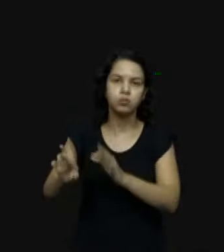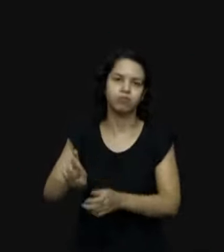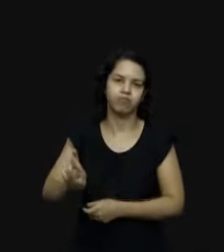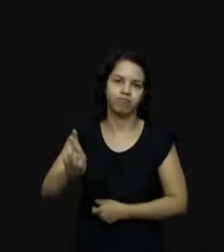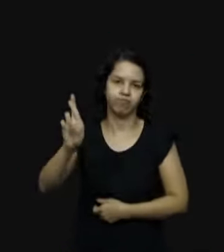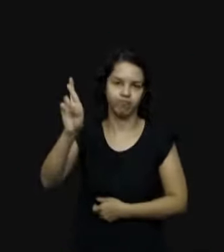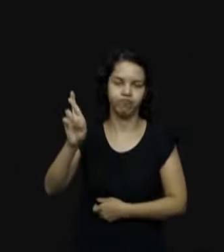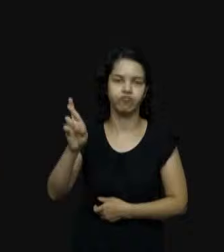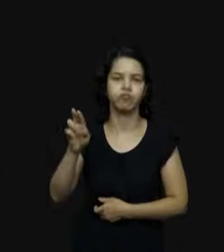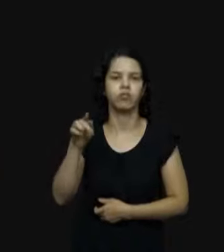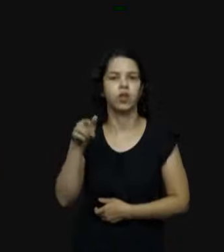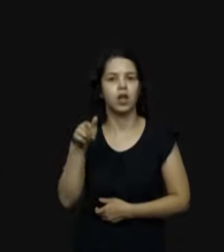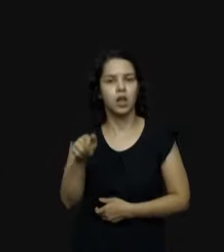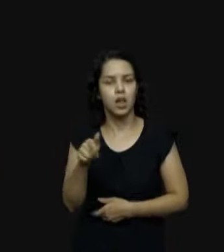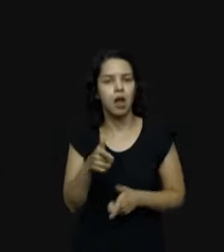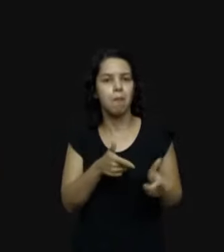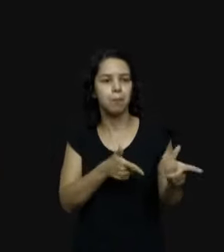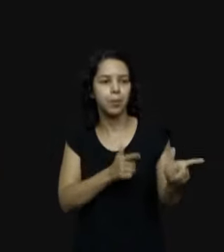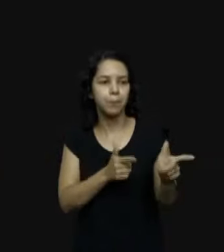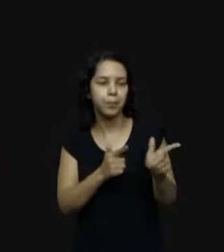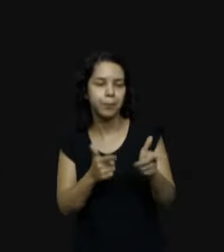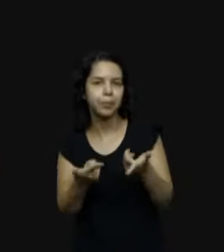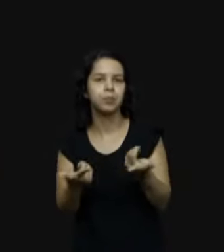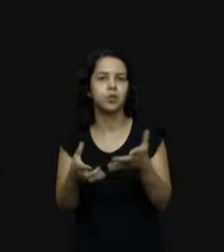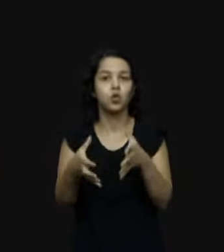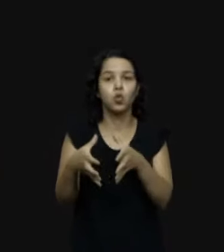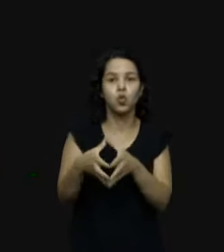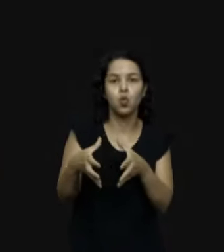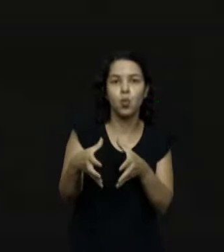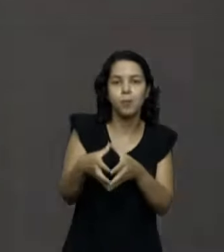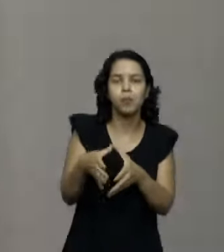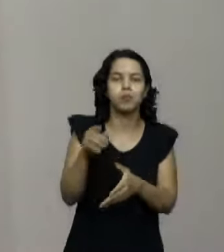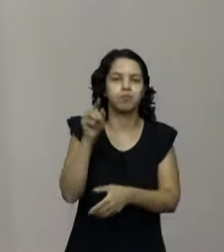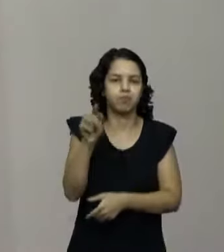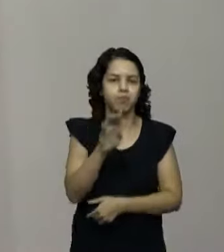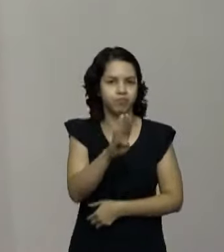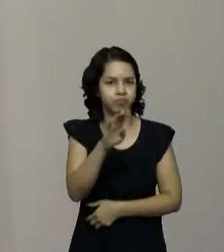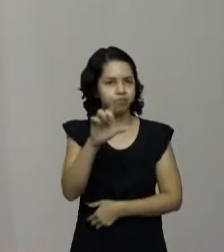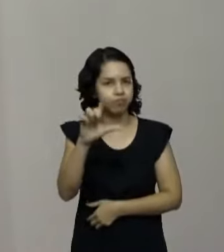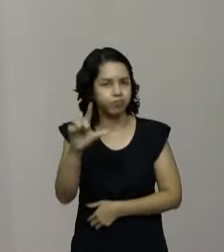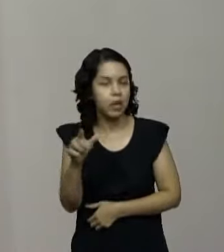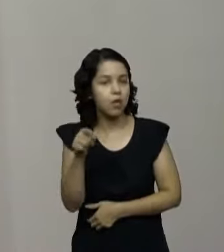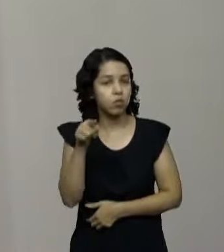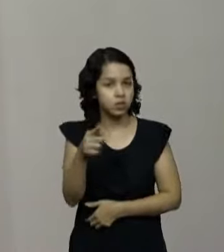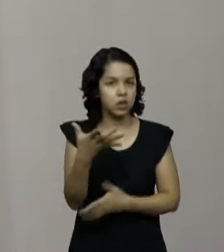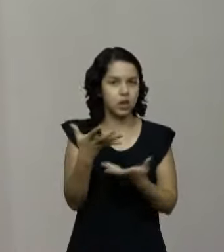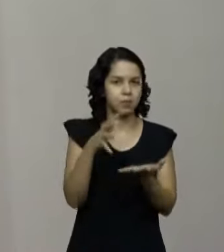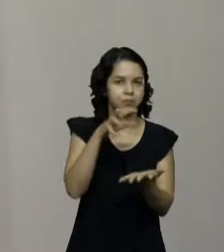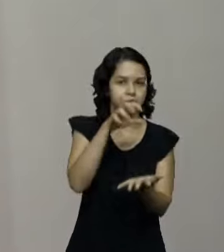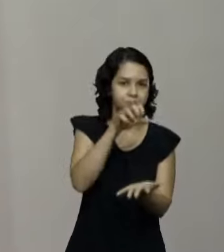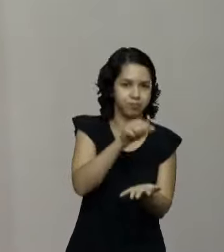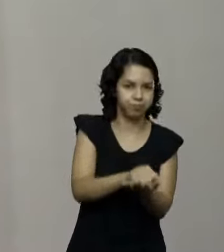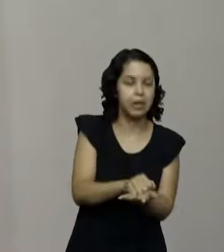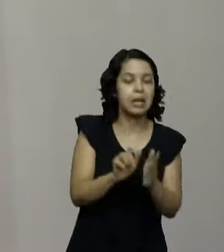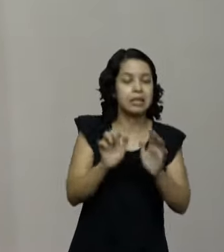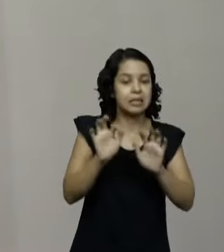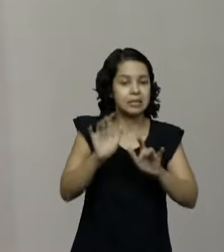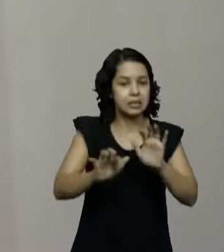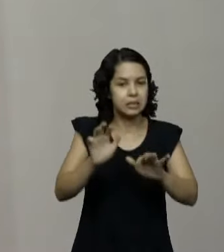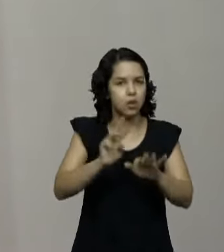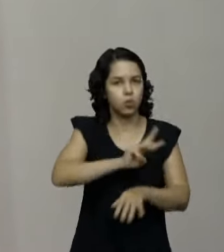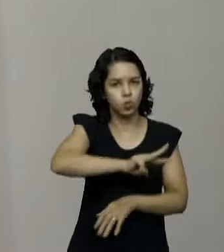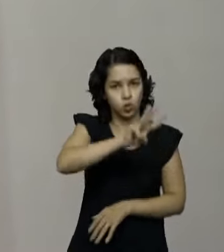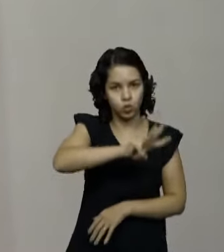em Blumenau, Clube Blumenauense. Quem quiser se inscrever, entra no site da